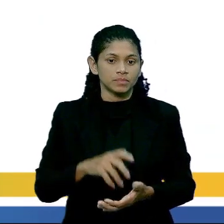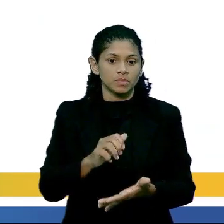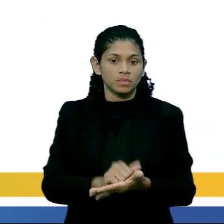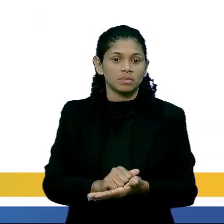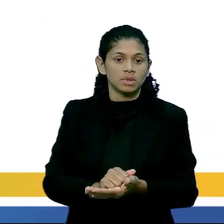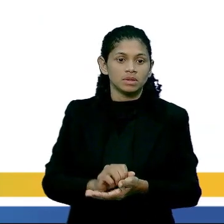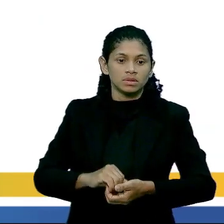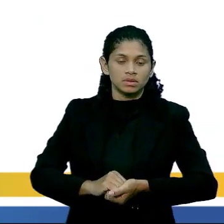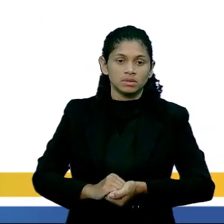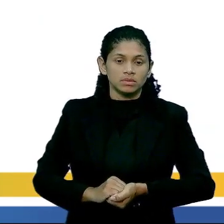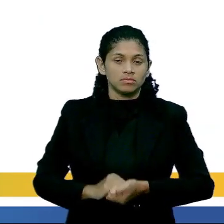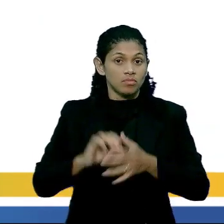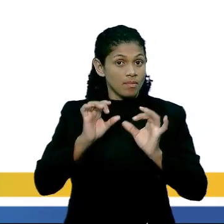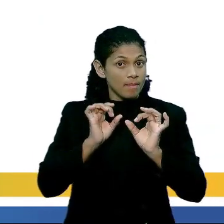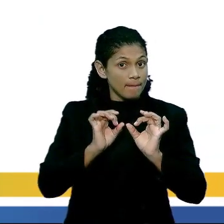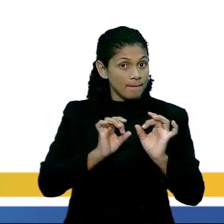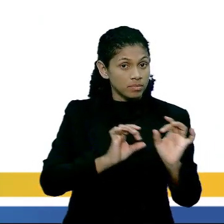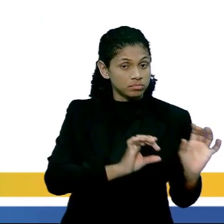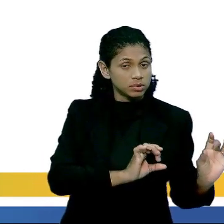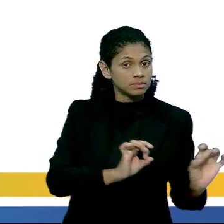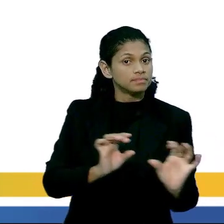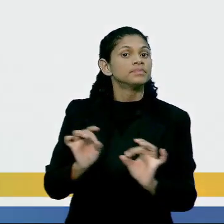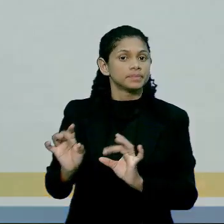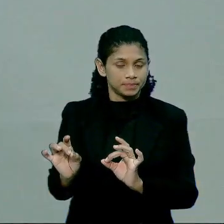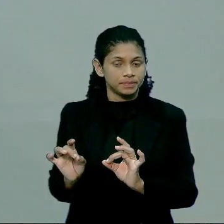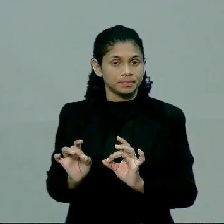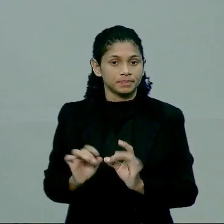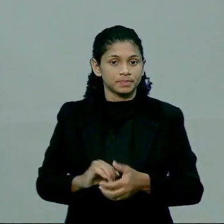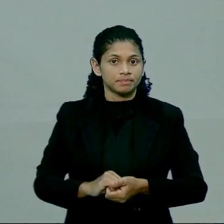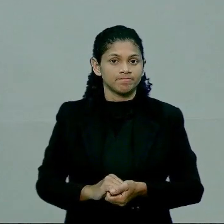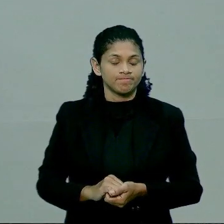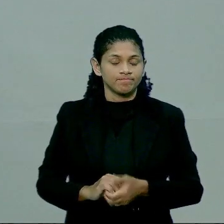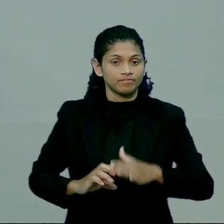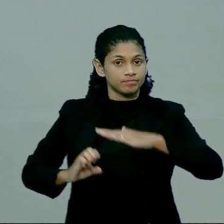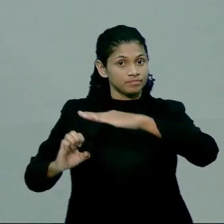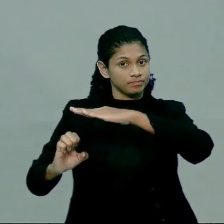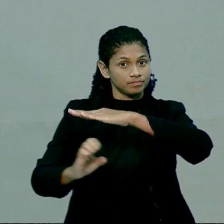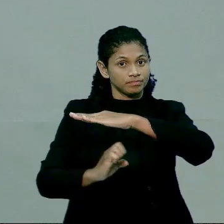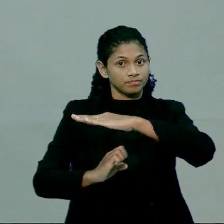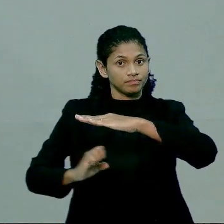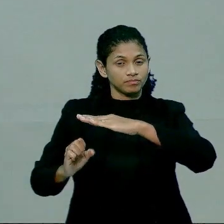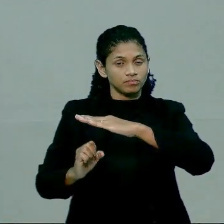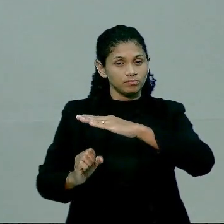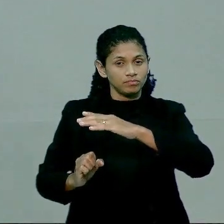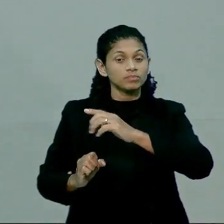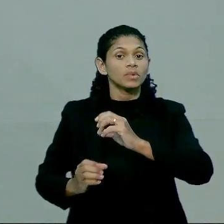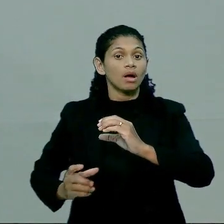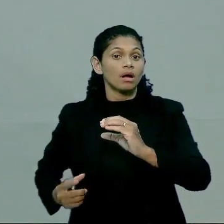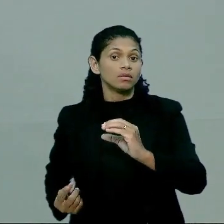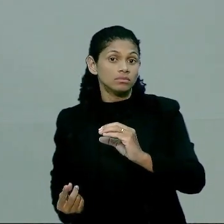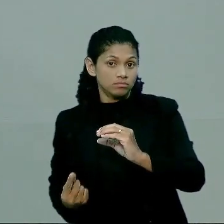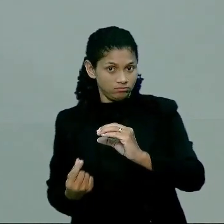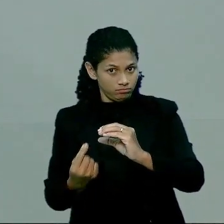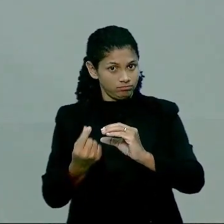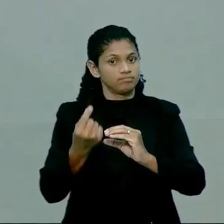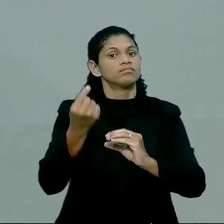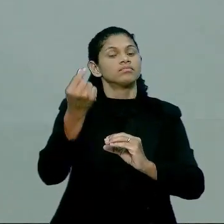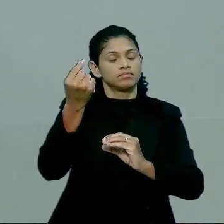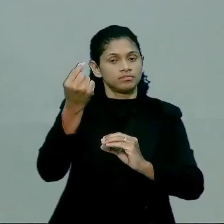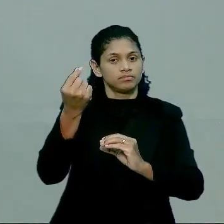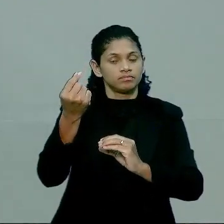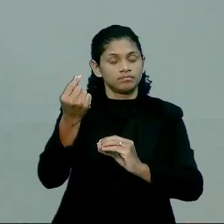tipo de texto é a criatividade Então as empresas capitalistas elas tendem